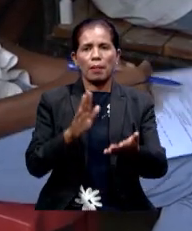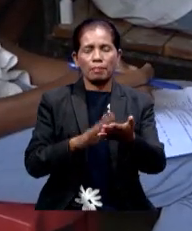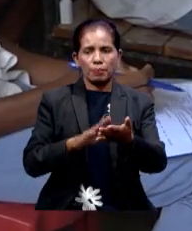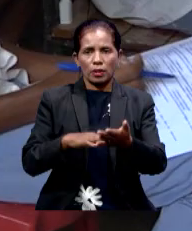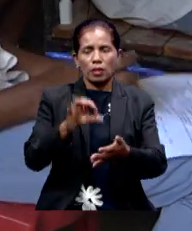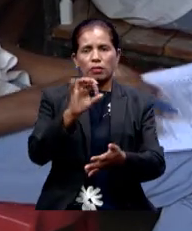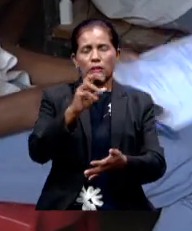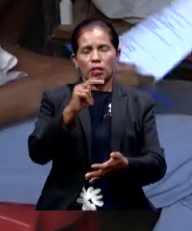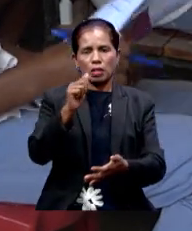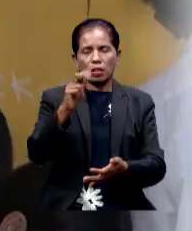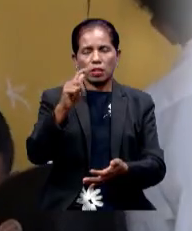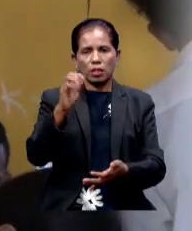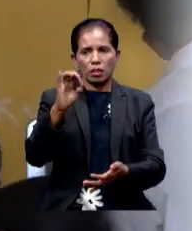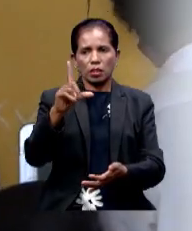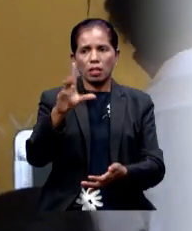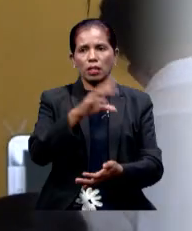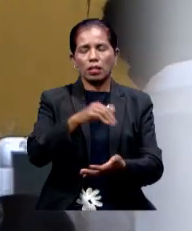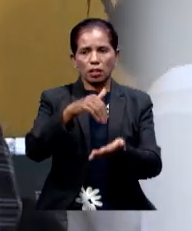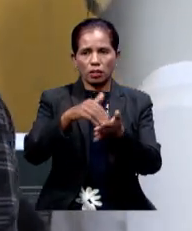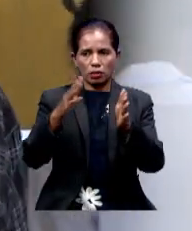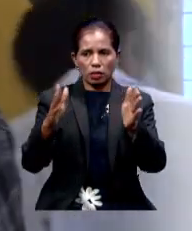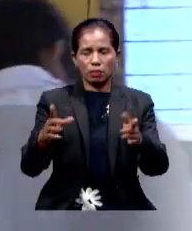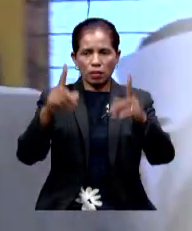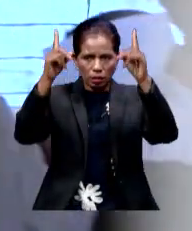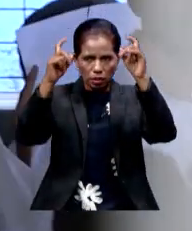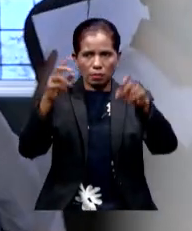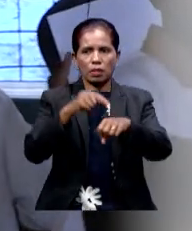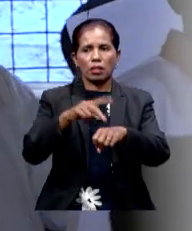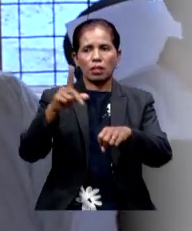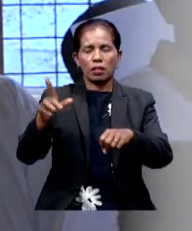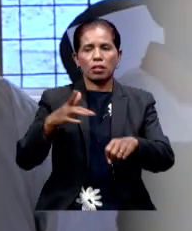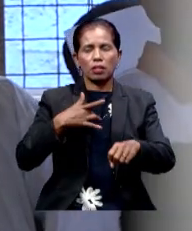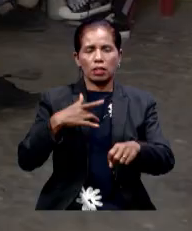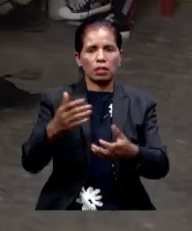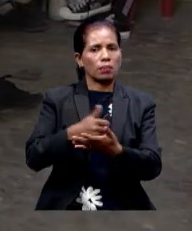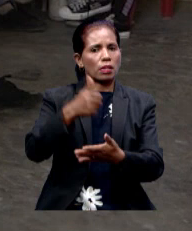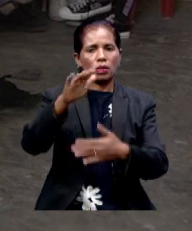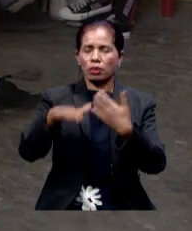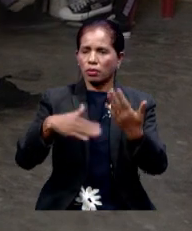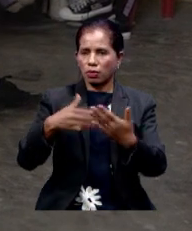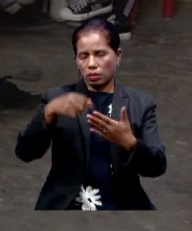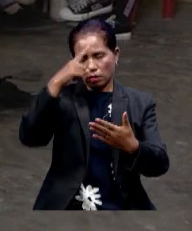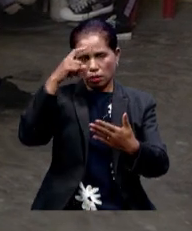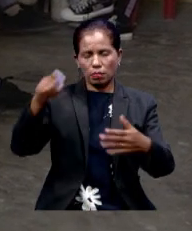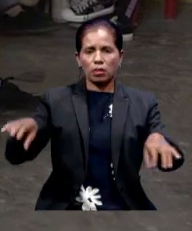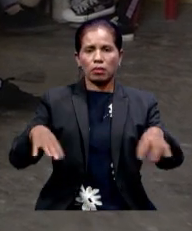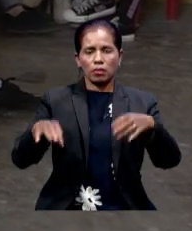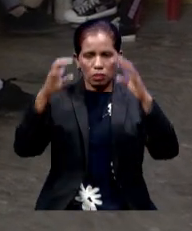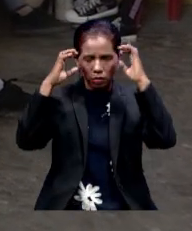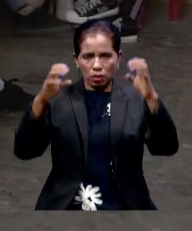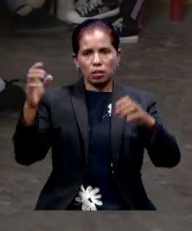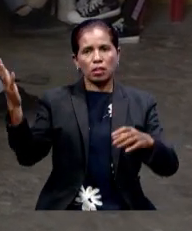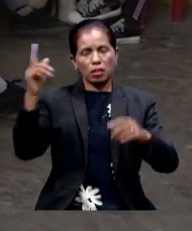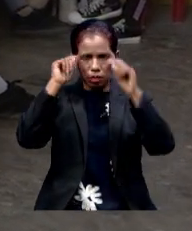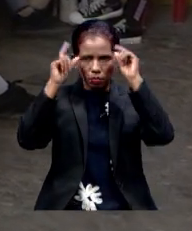finantil Julião Maris, cada tinan estudante nebe tuira exame nacional sempre passa roto, tamba sistema educação e Timor-Leste mak